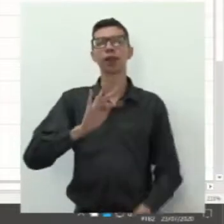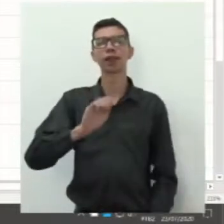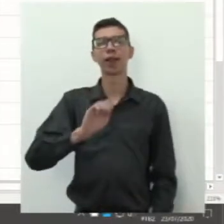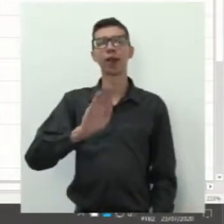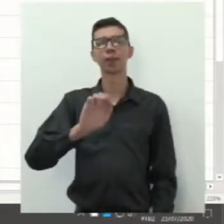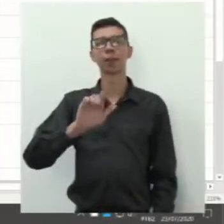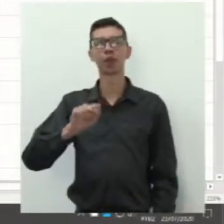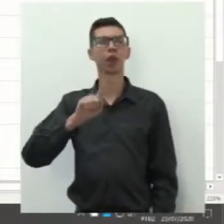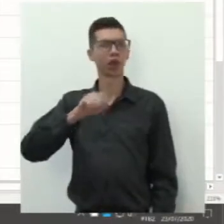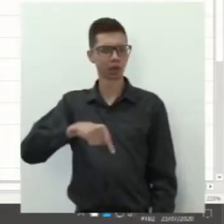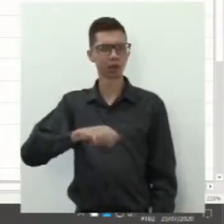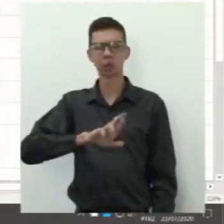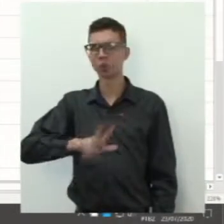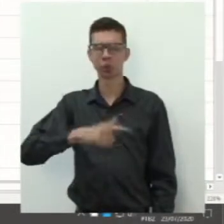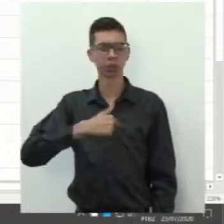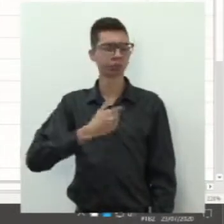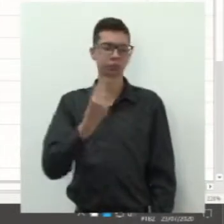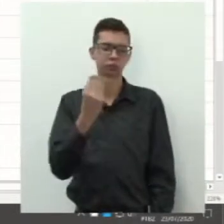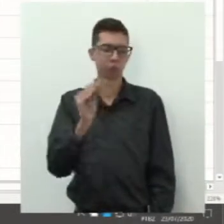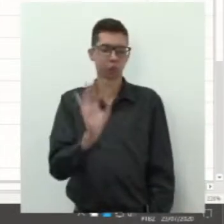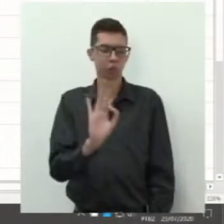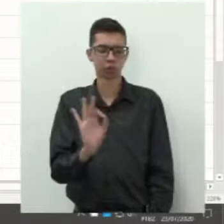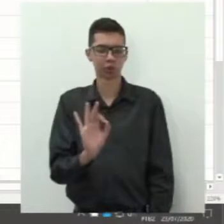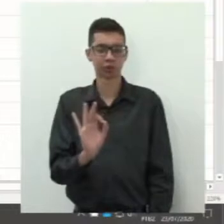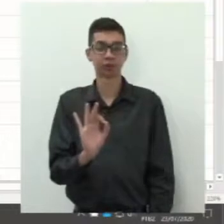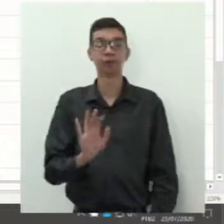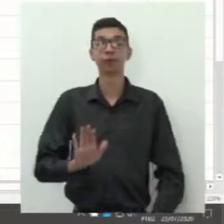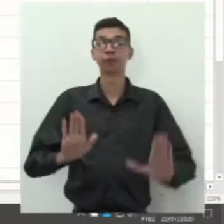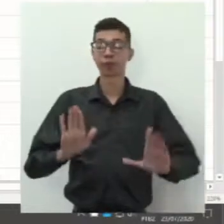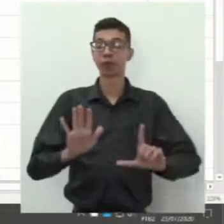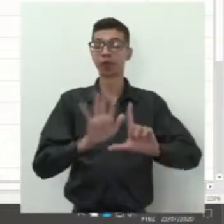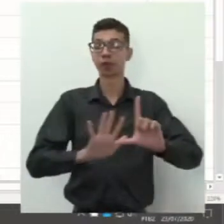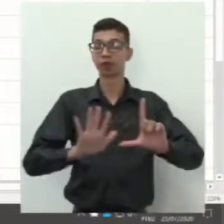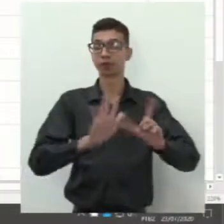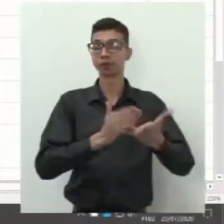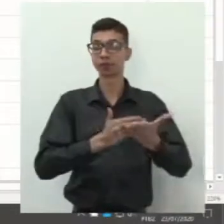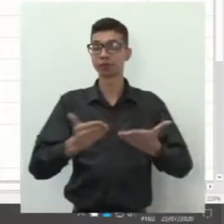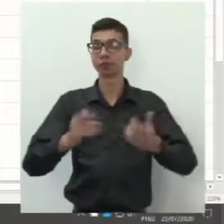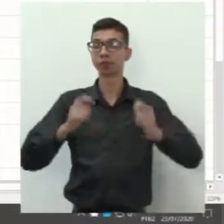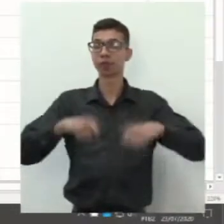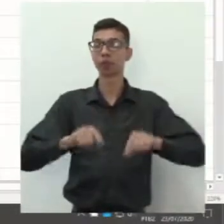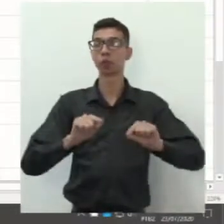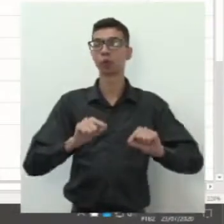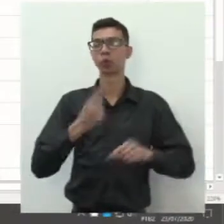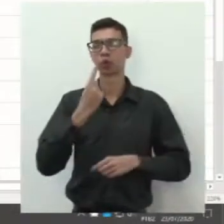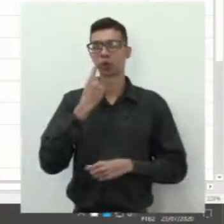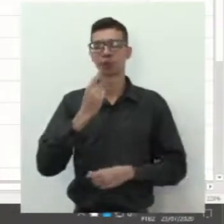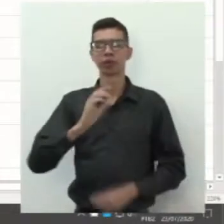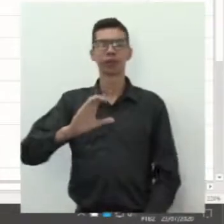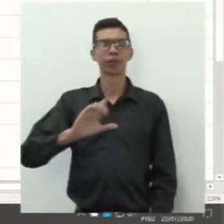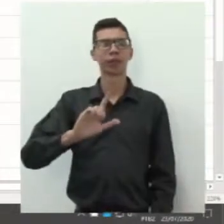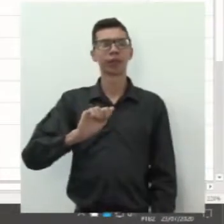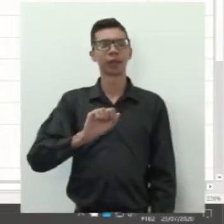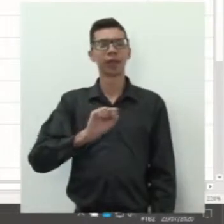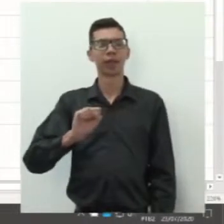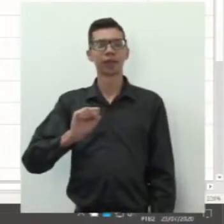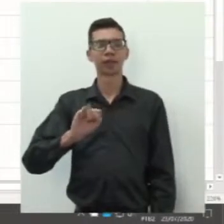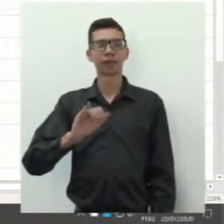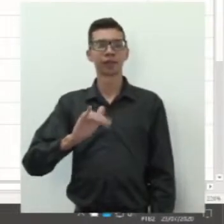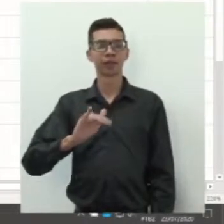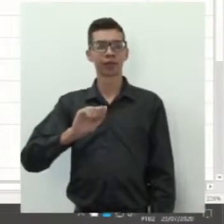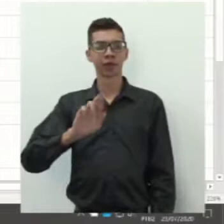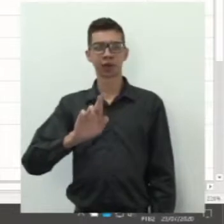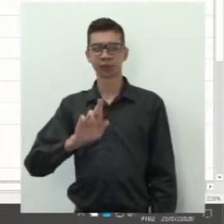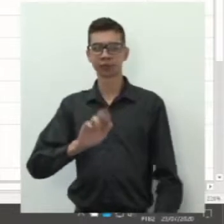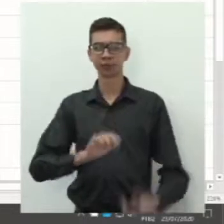ó, na página inicial mesmo, eu tenho aqui, ó, classificar e filtrar. O que é essa opção? Se eu